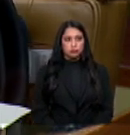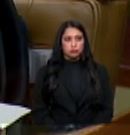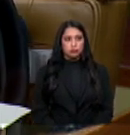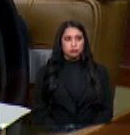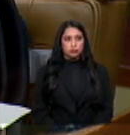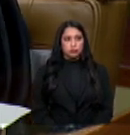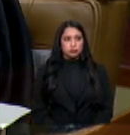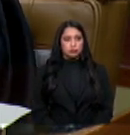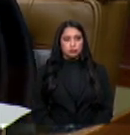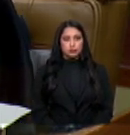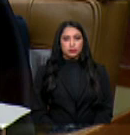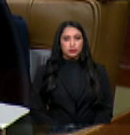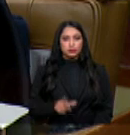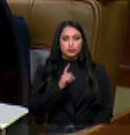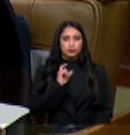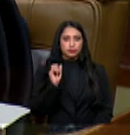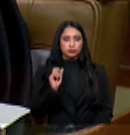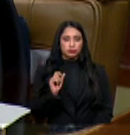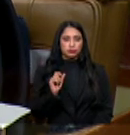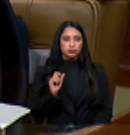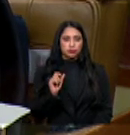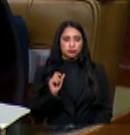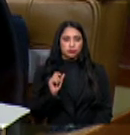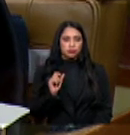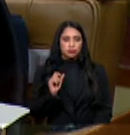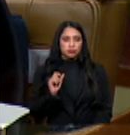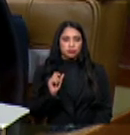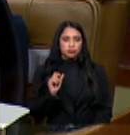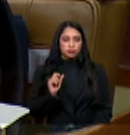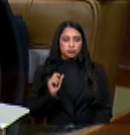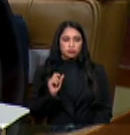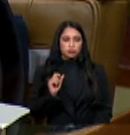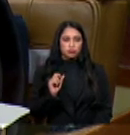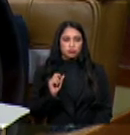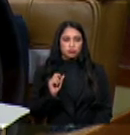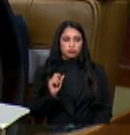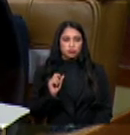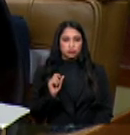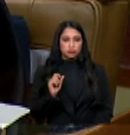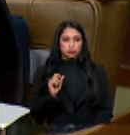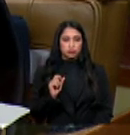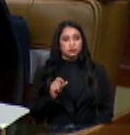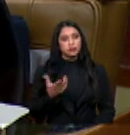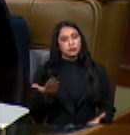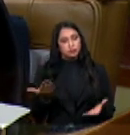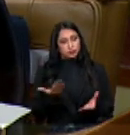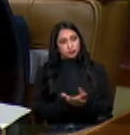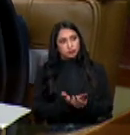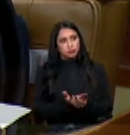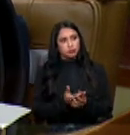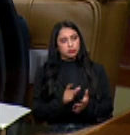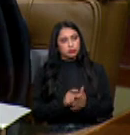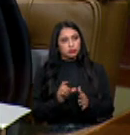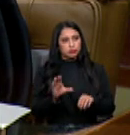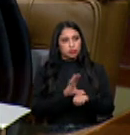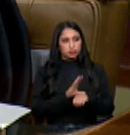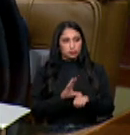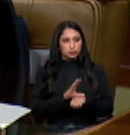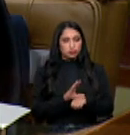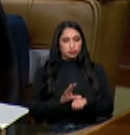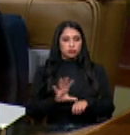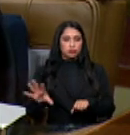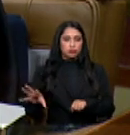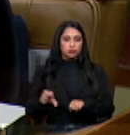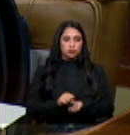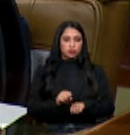trabalho e do TST violação a preceitos de ordem constitucional, portanto, um